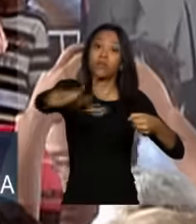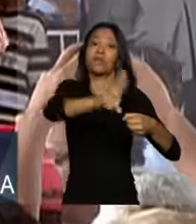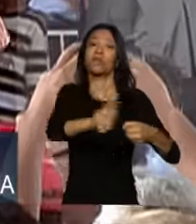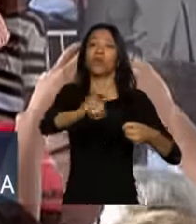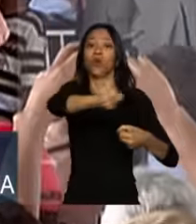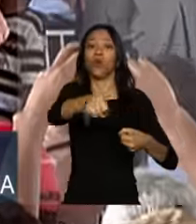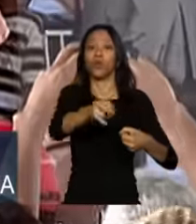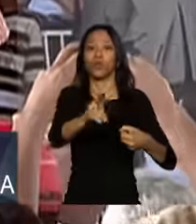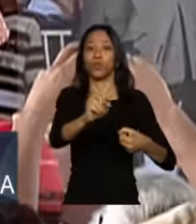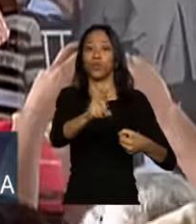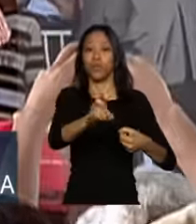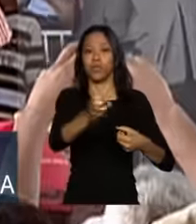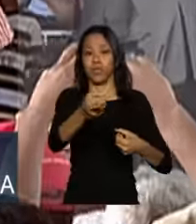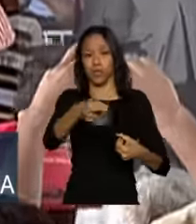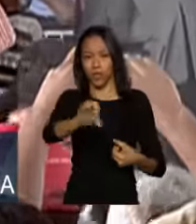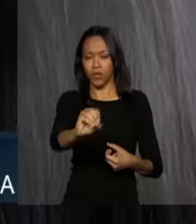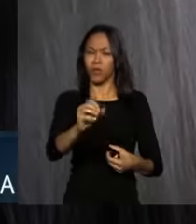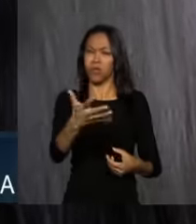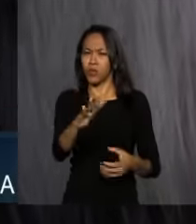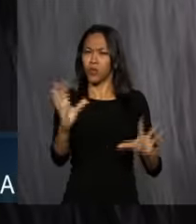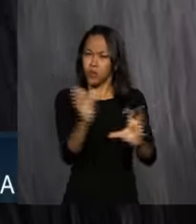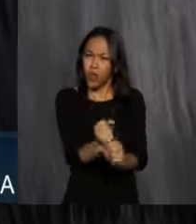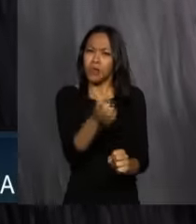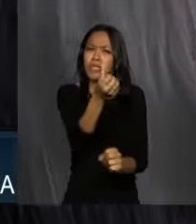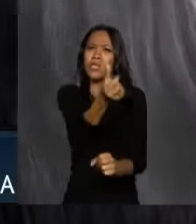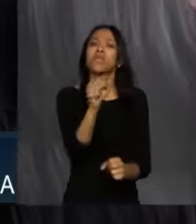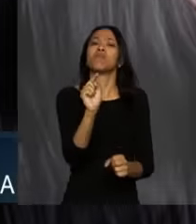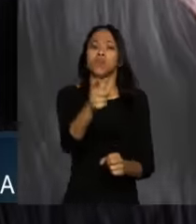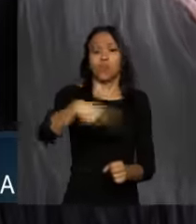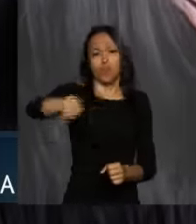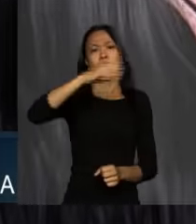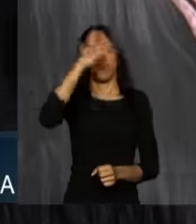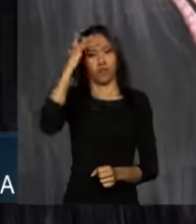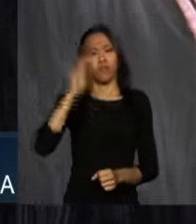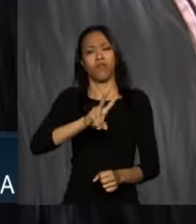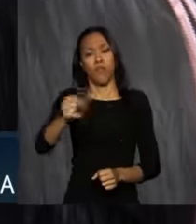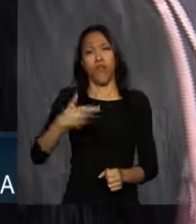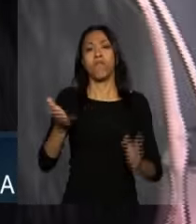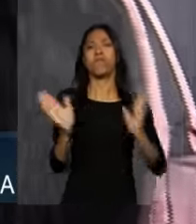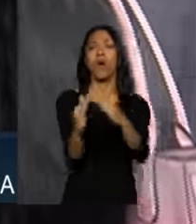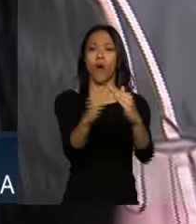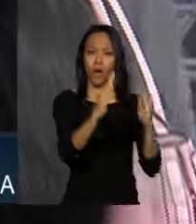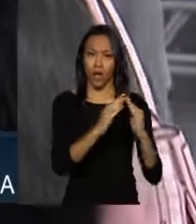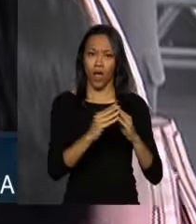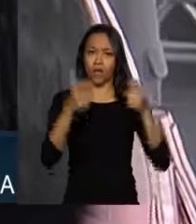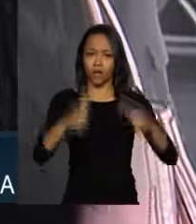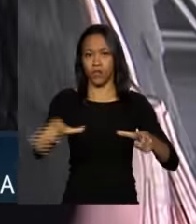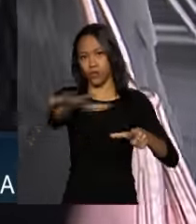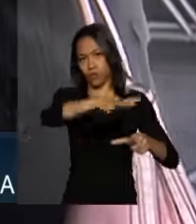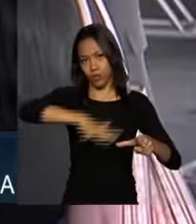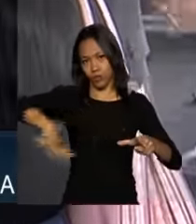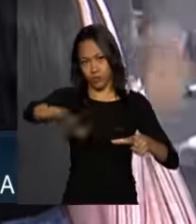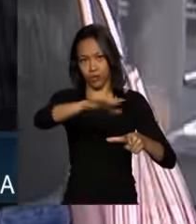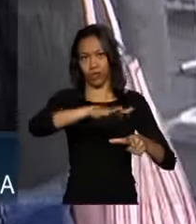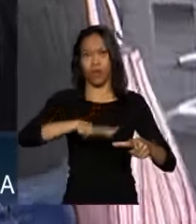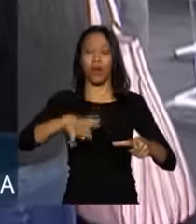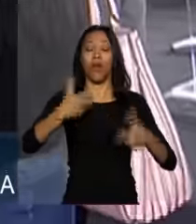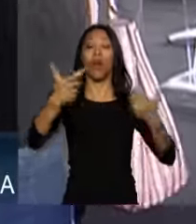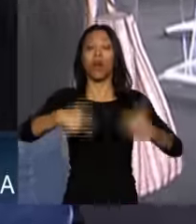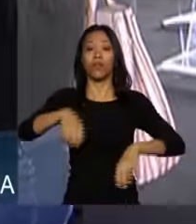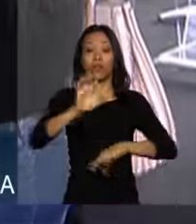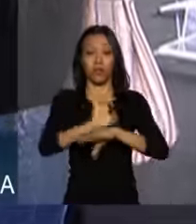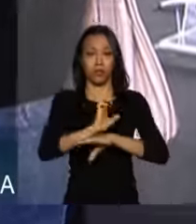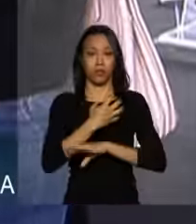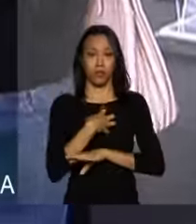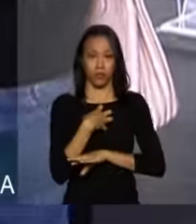6 mil pessoas devem ser beneficiadas, devem morar neste residencial Juazeiro 1, em Juazeiro, na